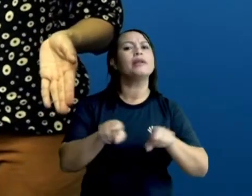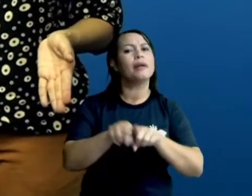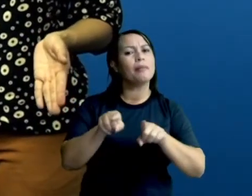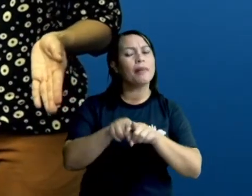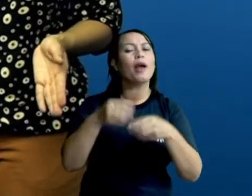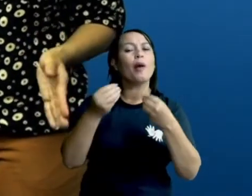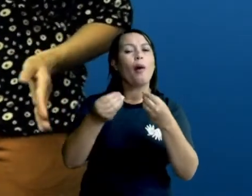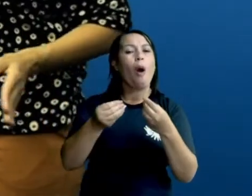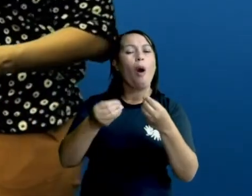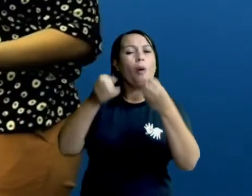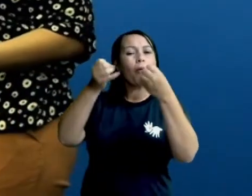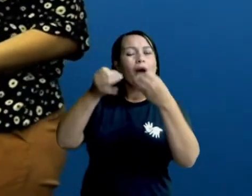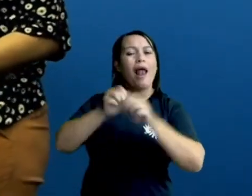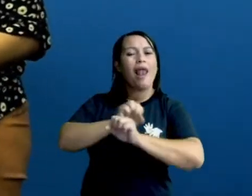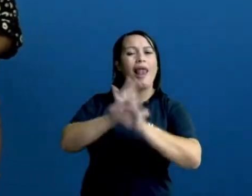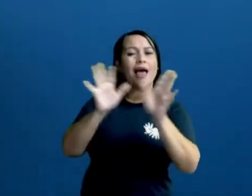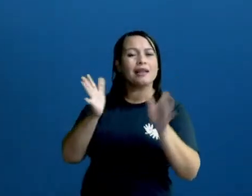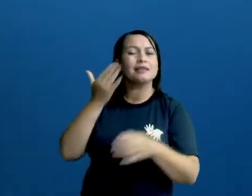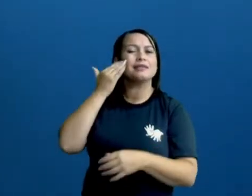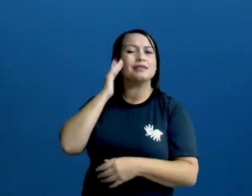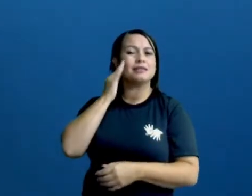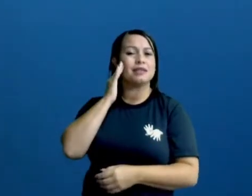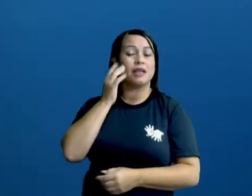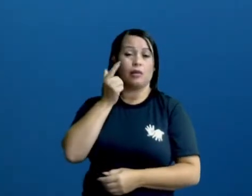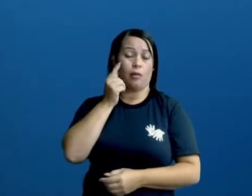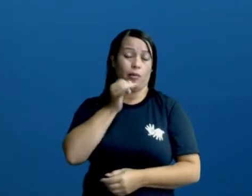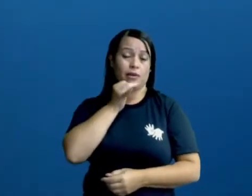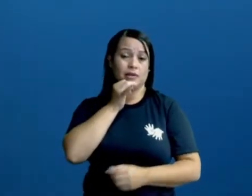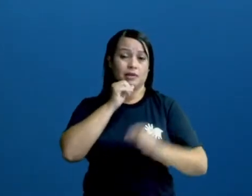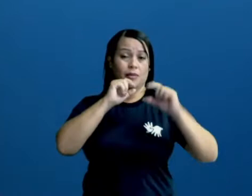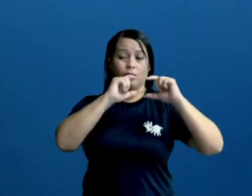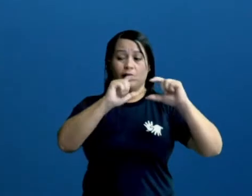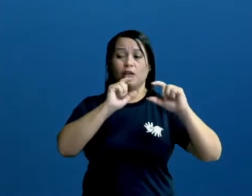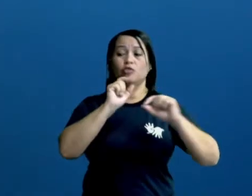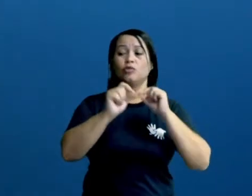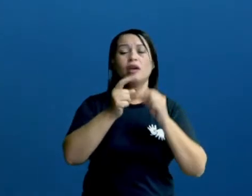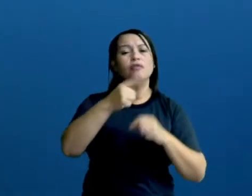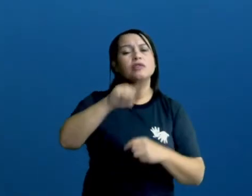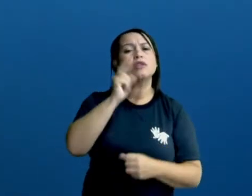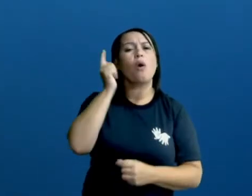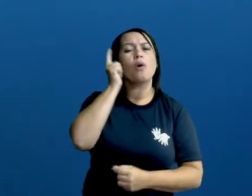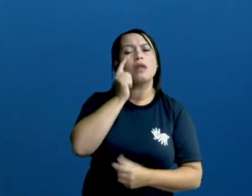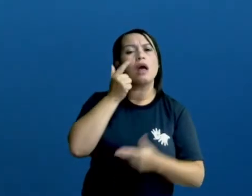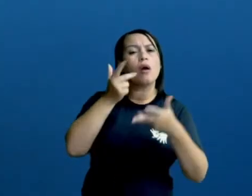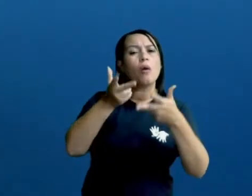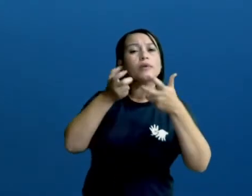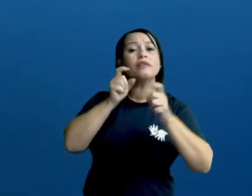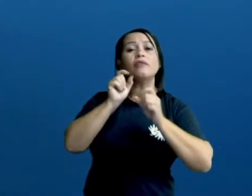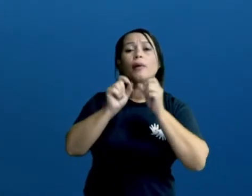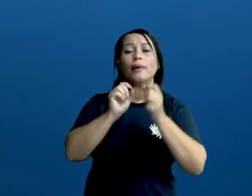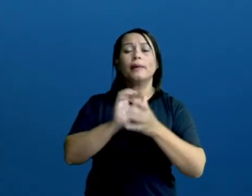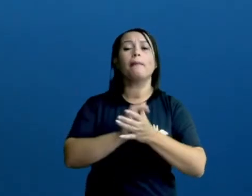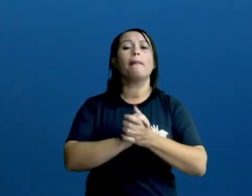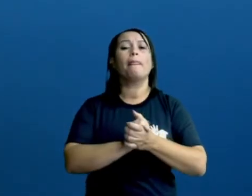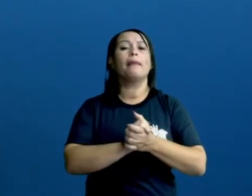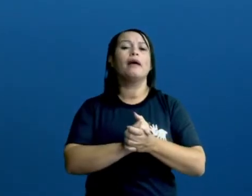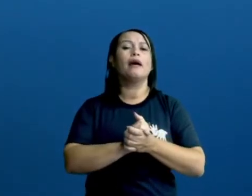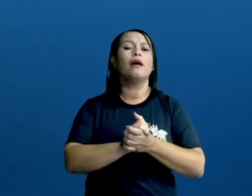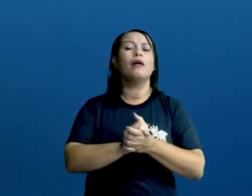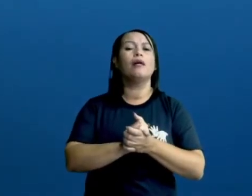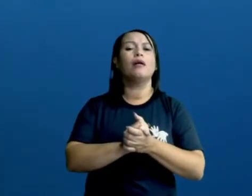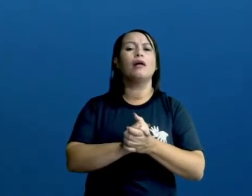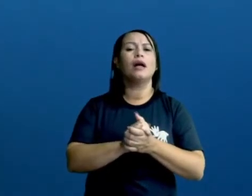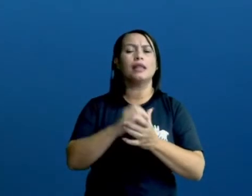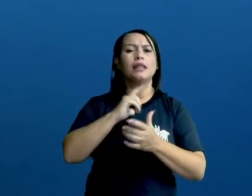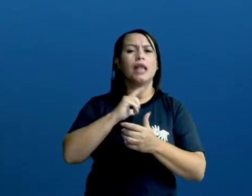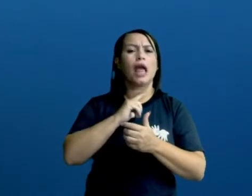que ele quer nos passar. Então, nesse trecho aí em destaque, vocês conseguem observar